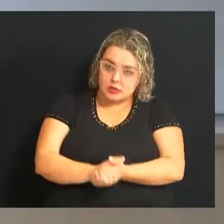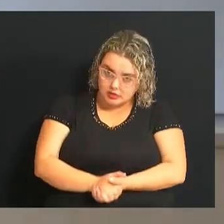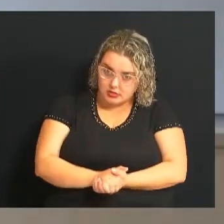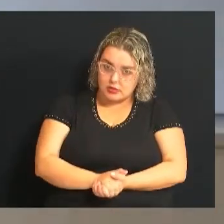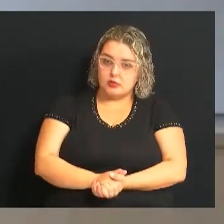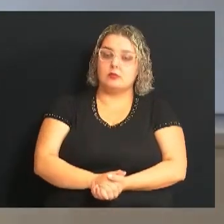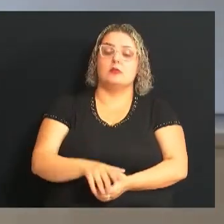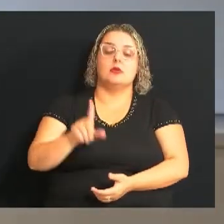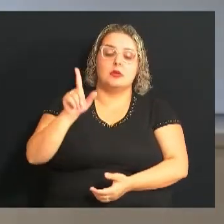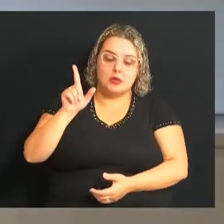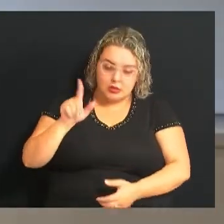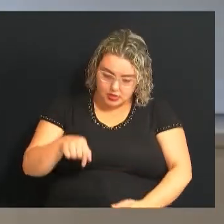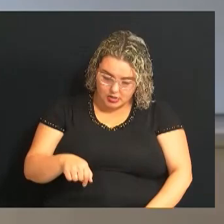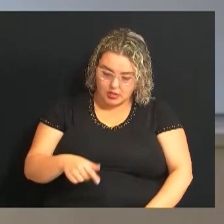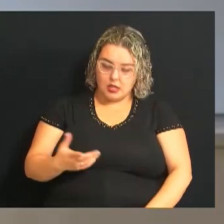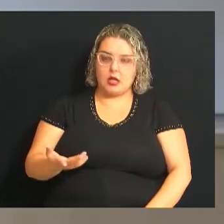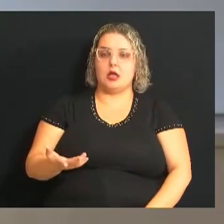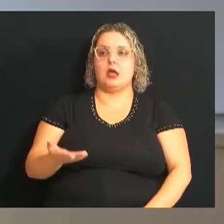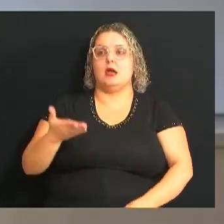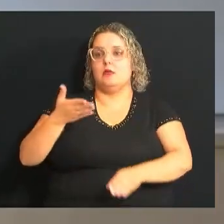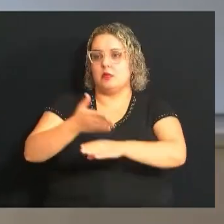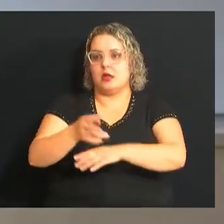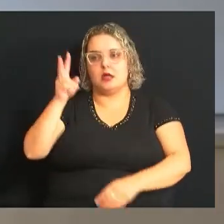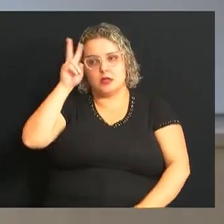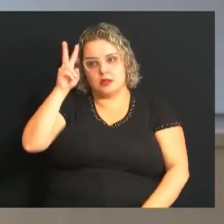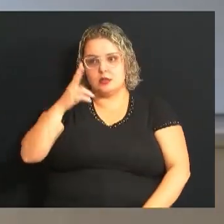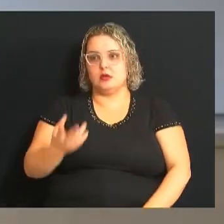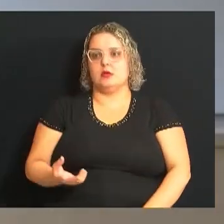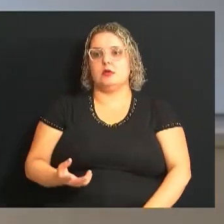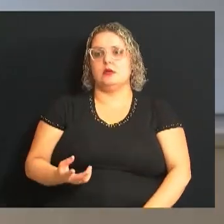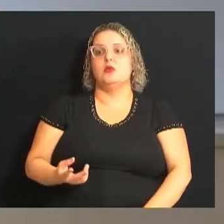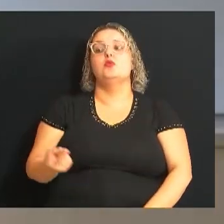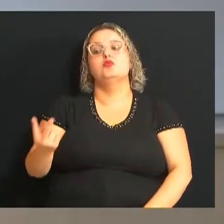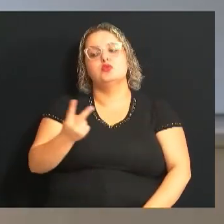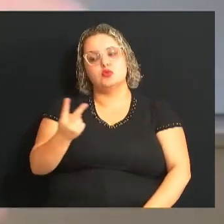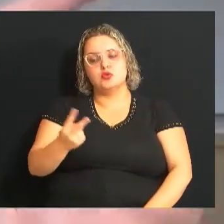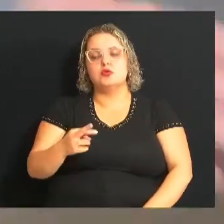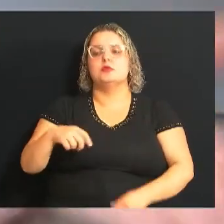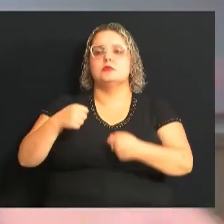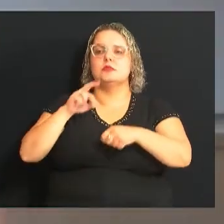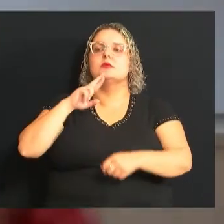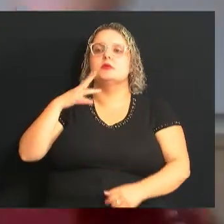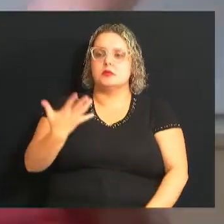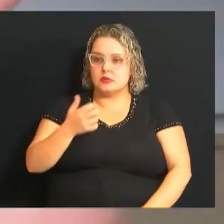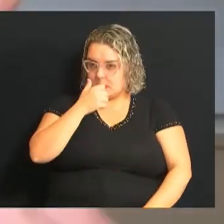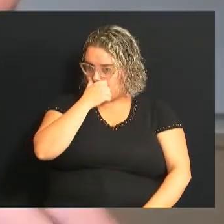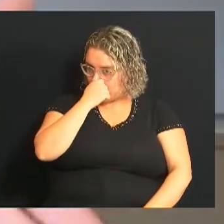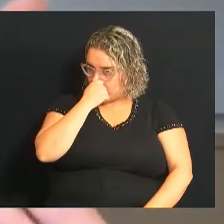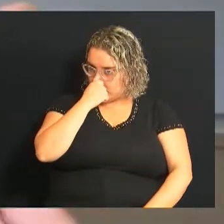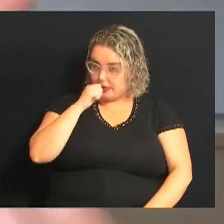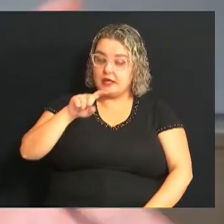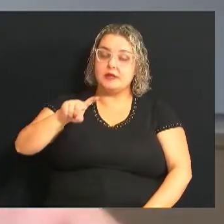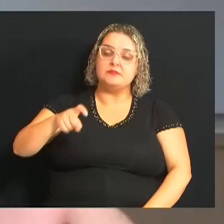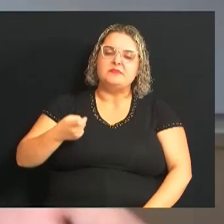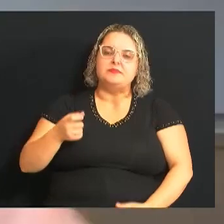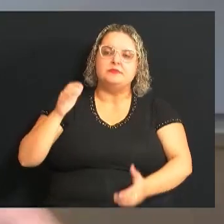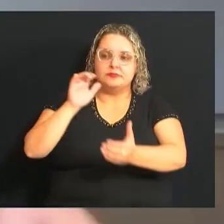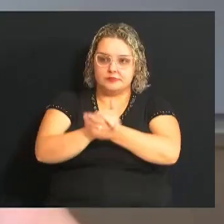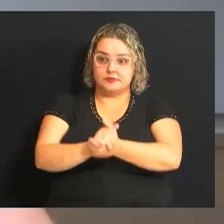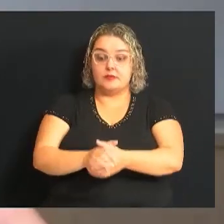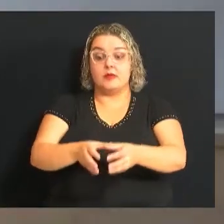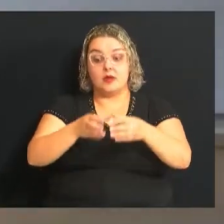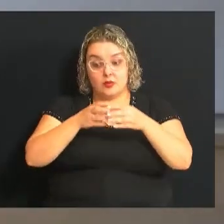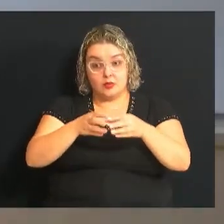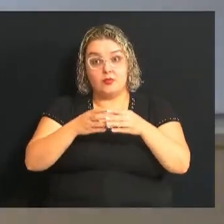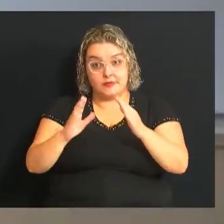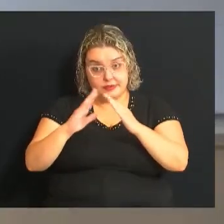que ela vai resolver sozinha com a filha, porque não vai dar certo. Ouvir esse ex-marido ainda convivente, vamos chamar assim, porque está dentro